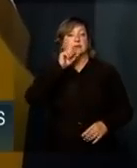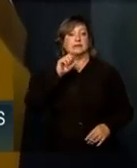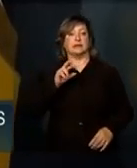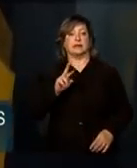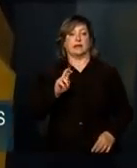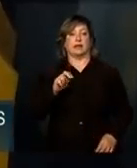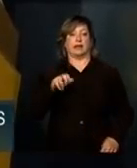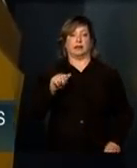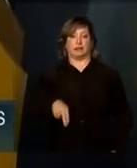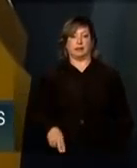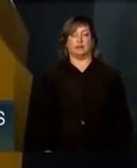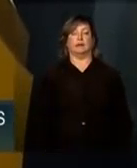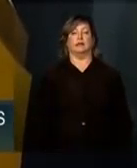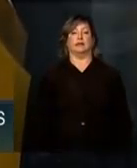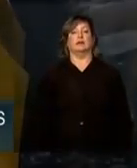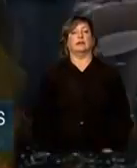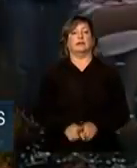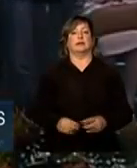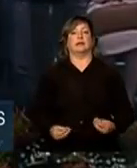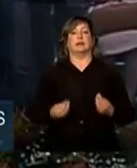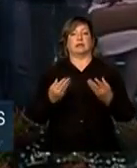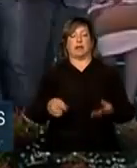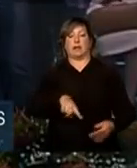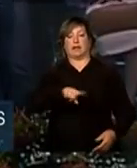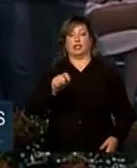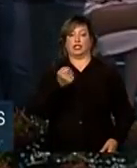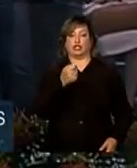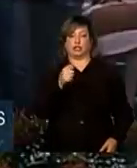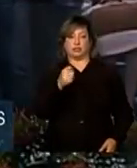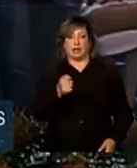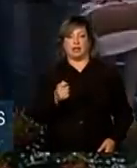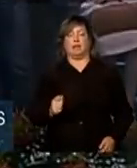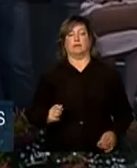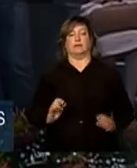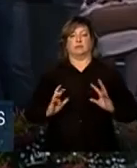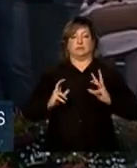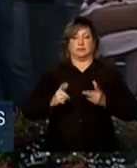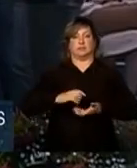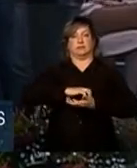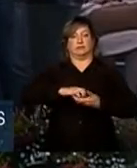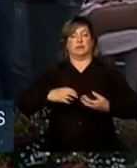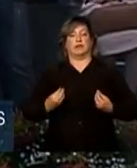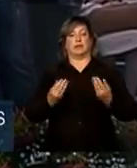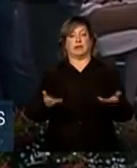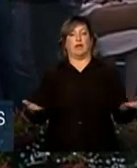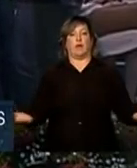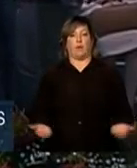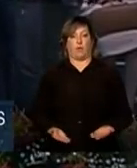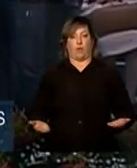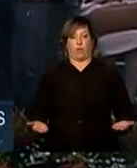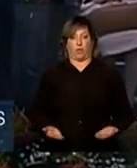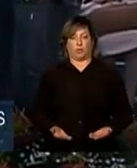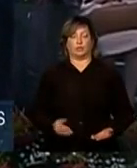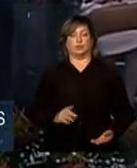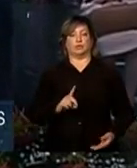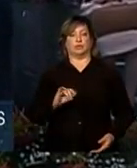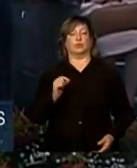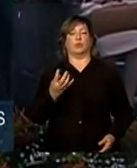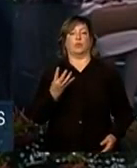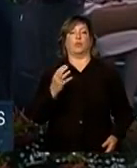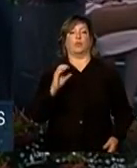Calheiros, fazem a entrega das chaves dos equipamentos que são disponibilizados nesta data a